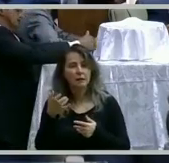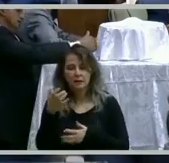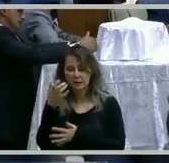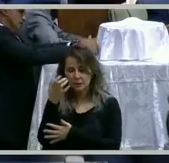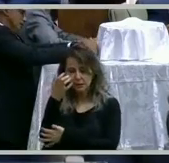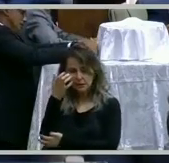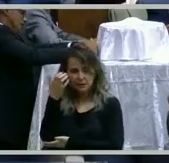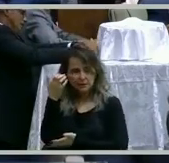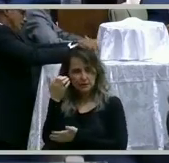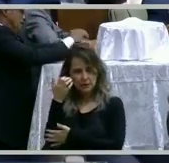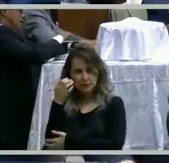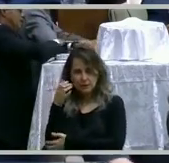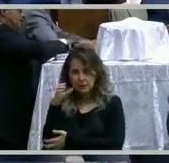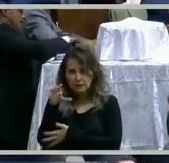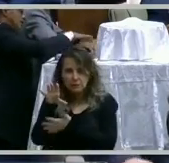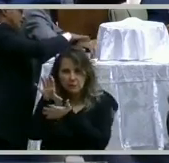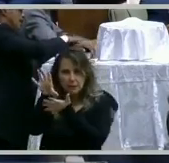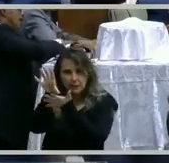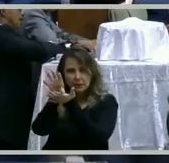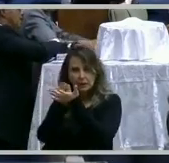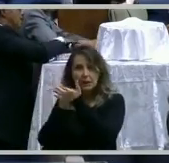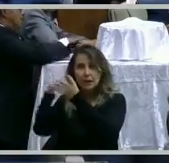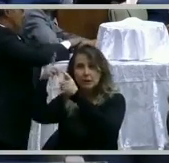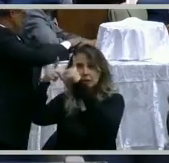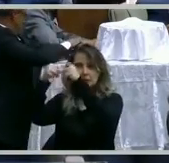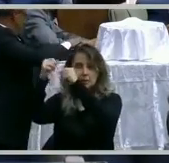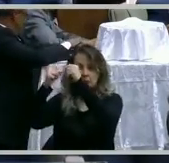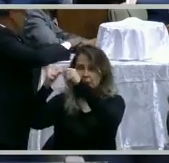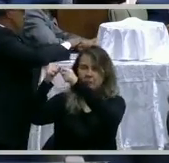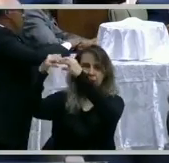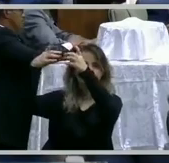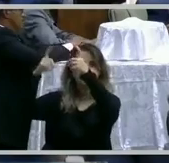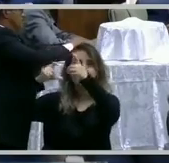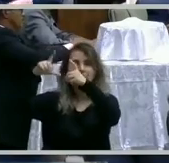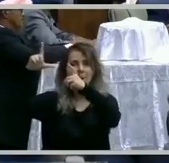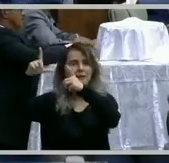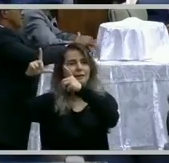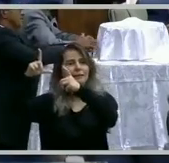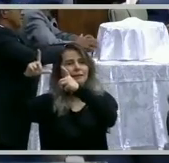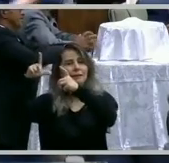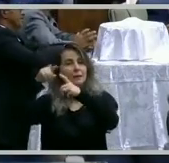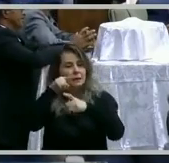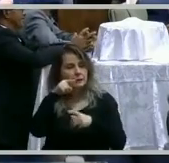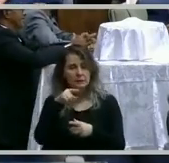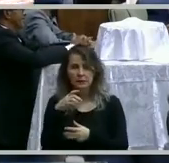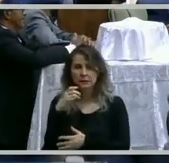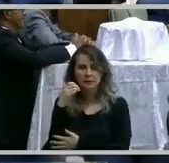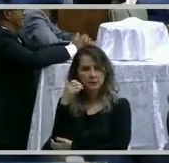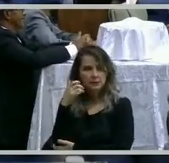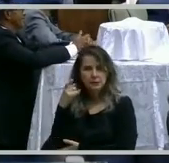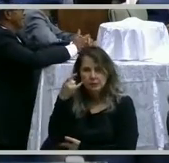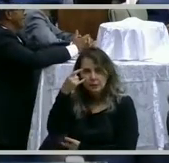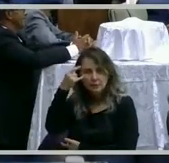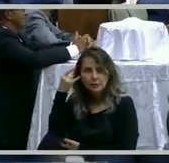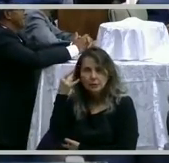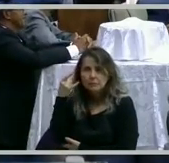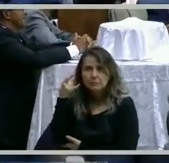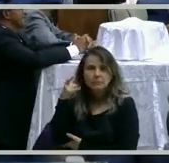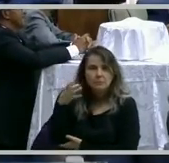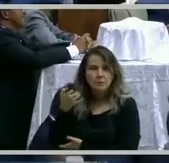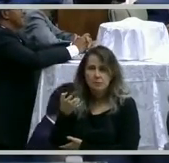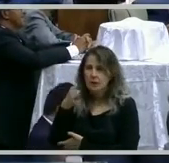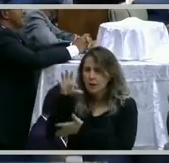o dono do céu vai ter uma conversa com você. Parece que agora a pregação mudou, né? Mas não mudou,